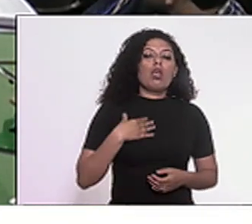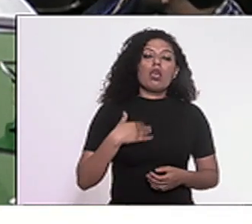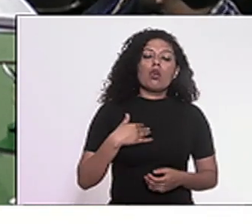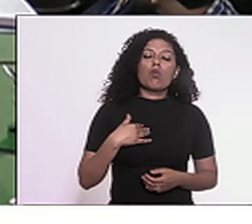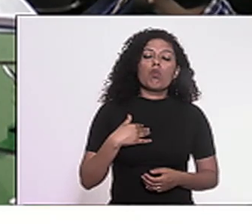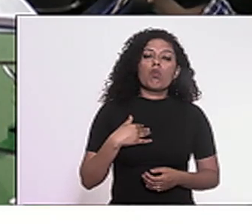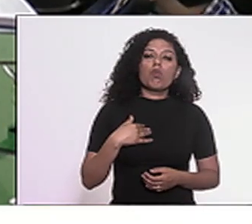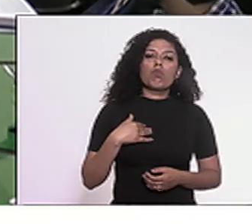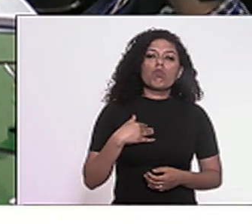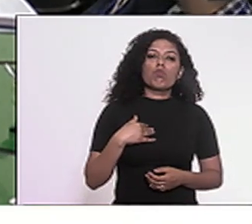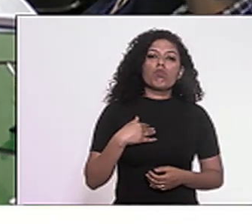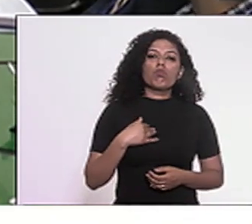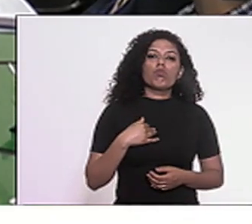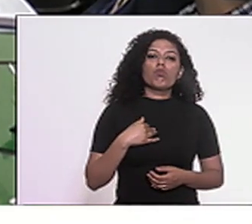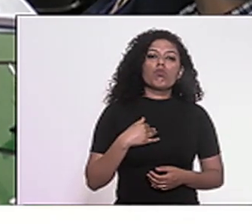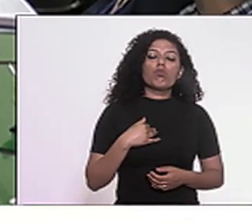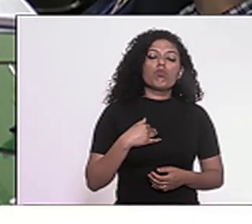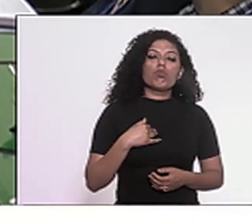trago